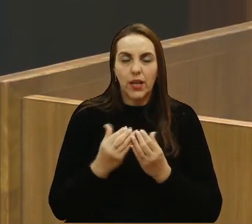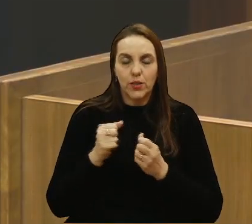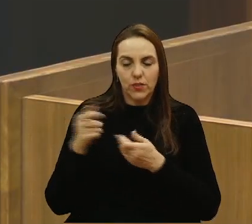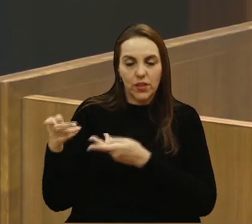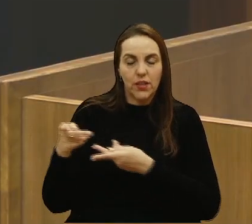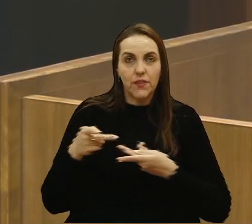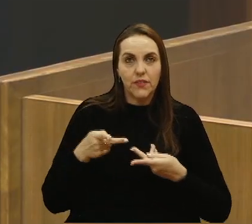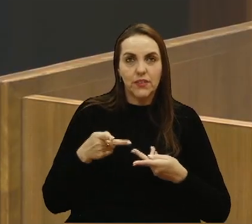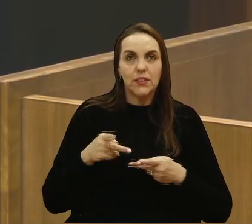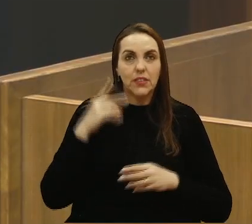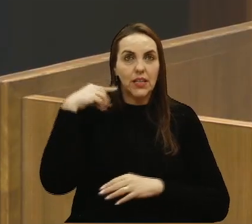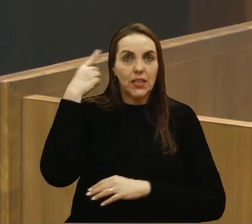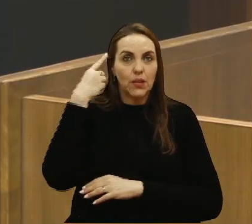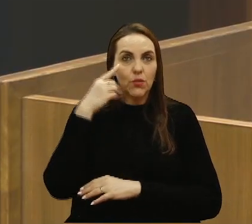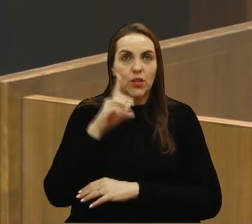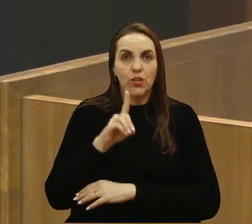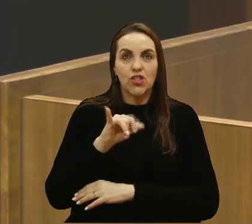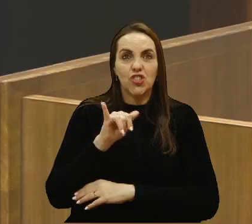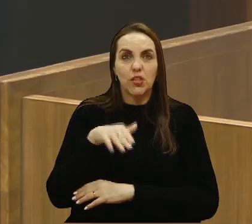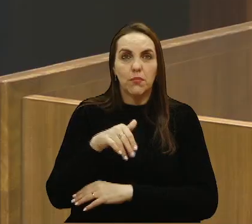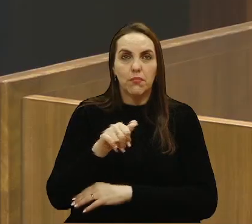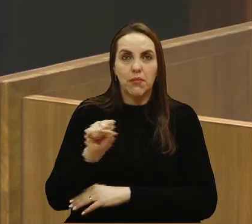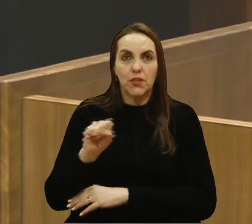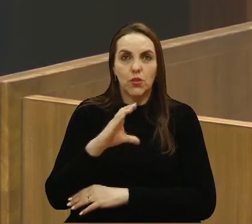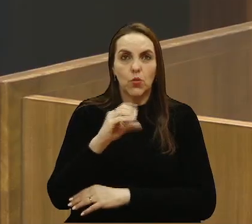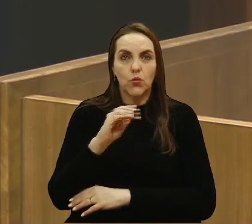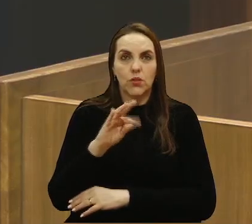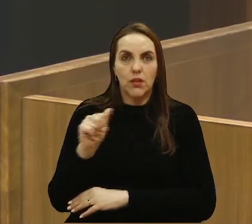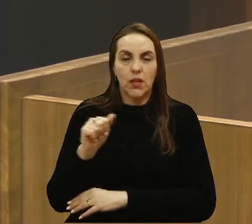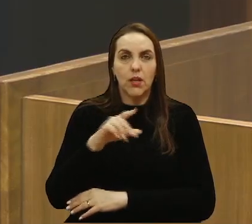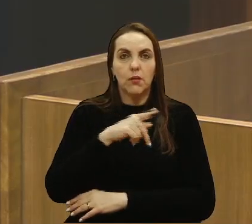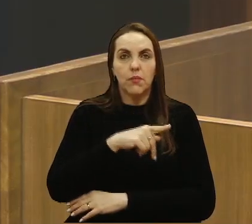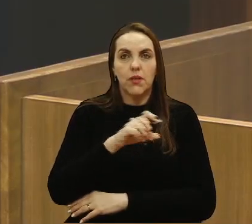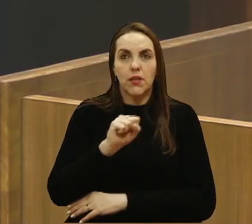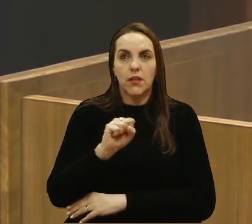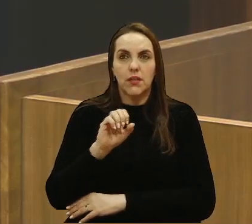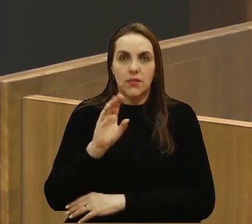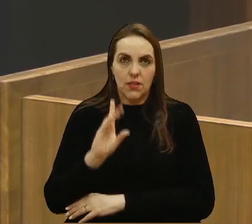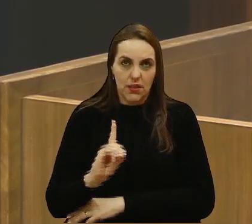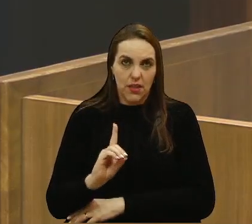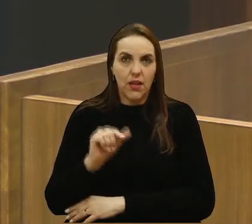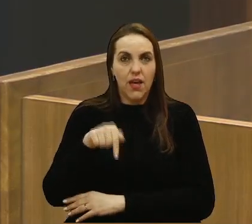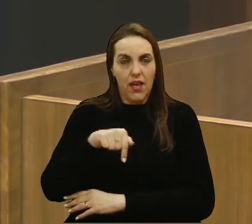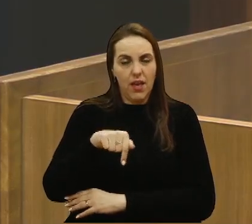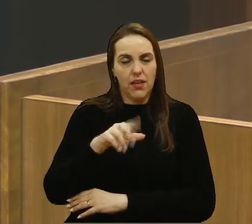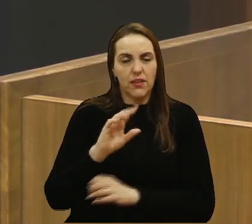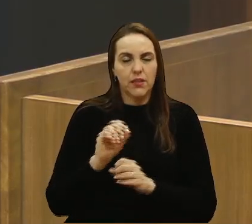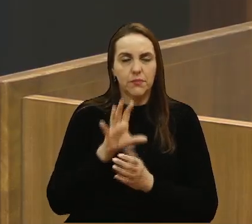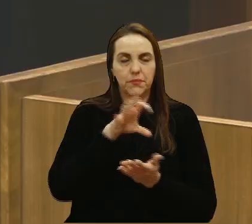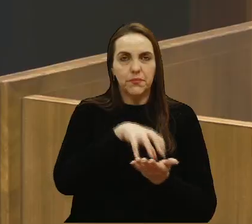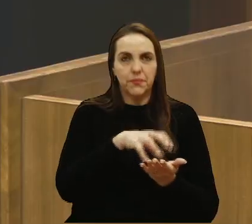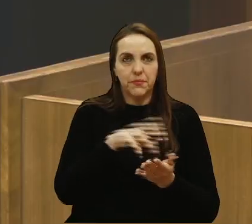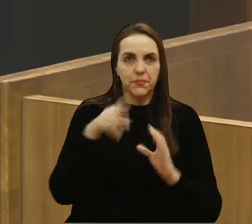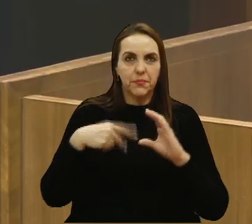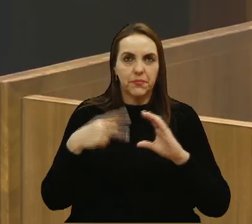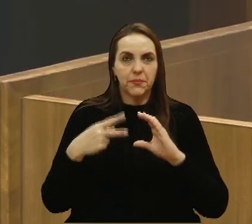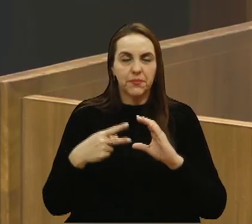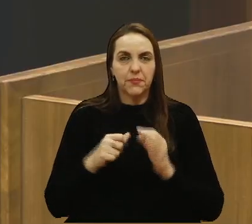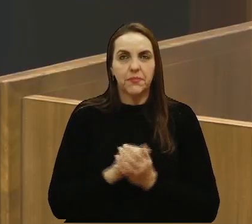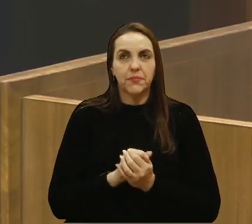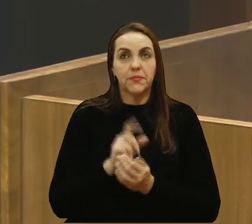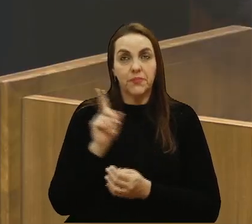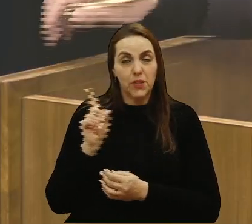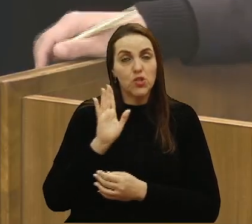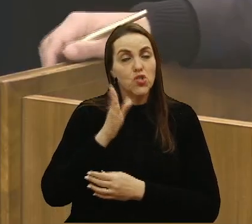deputado estadual Dimas Costa, do PSD, aqui no meu gabinete, aqui na Câmara de Vereadores, aonde que o mesmo já